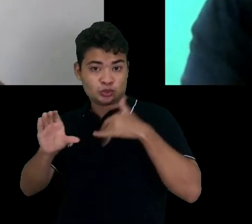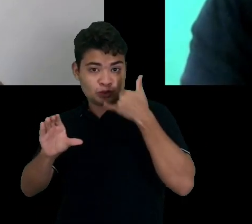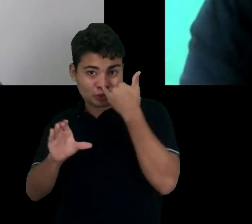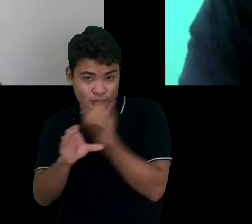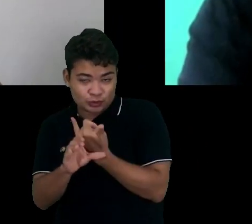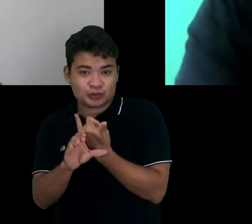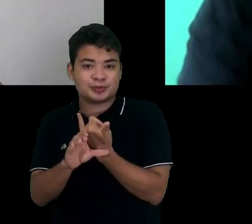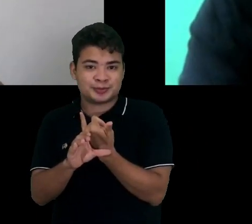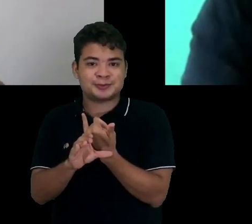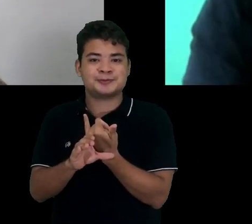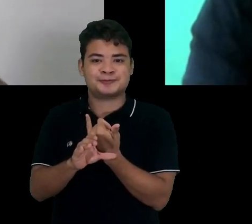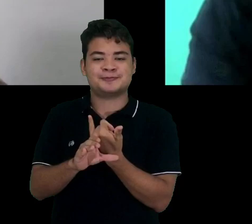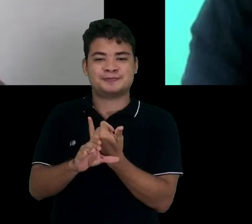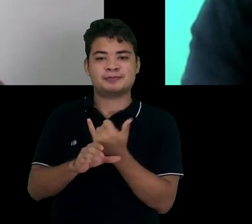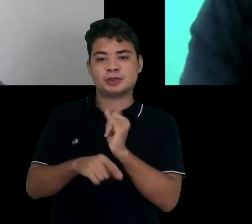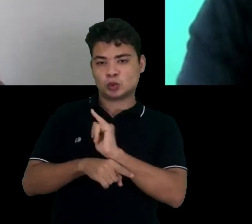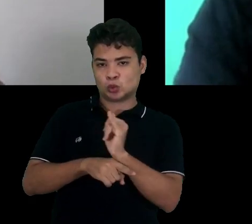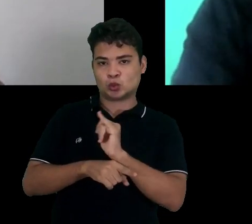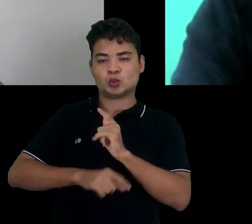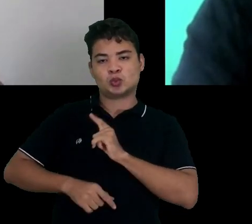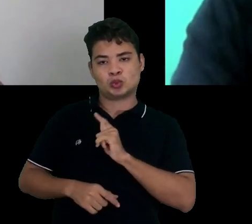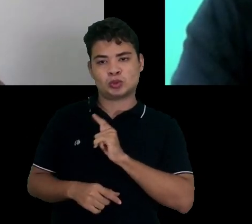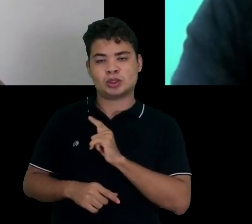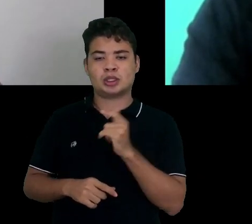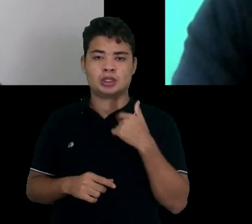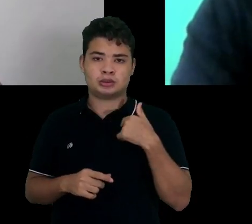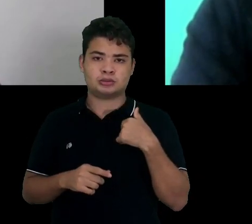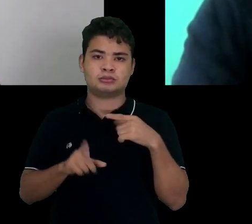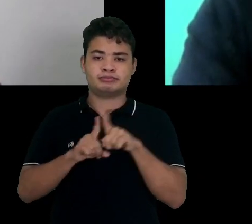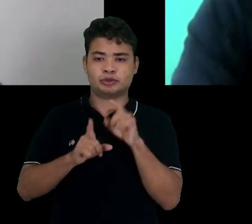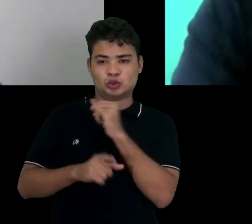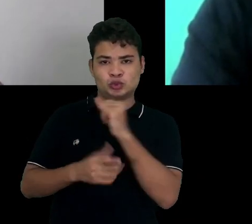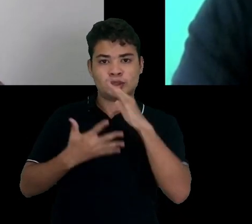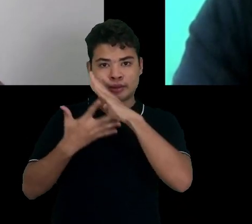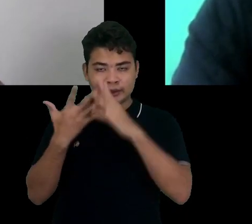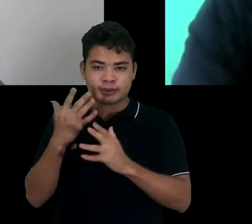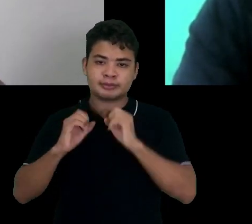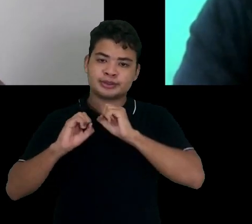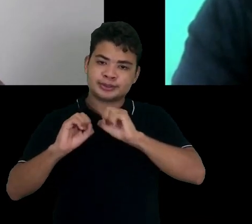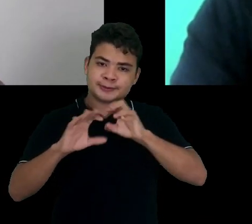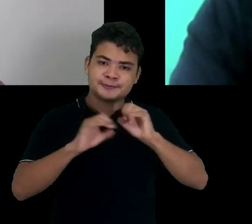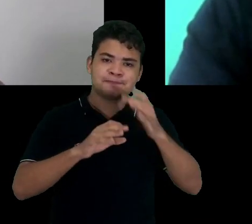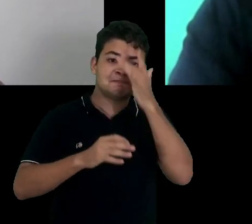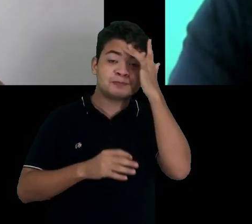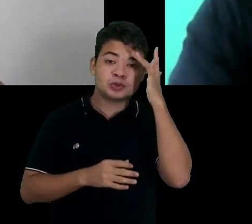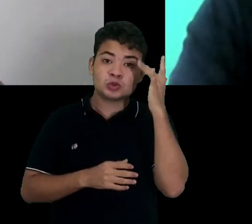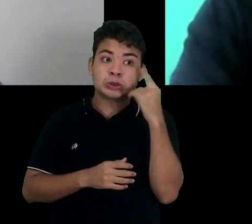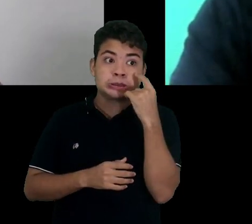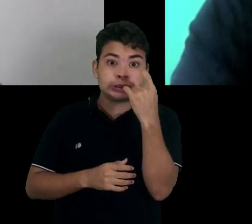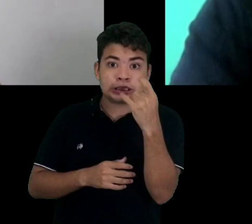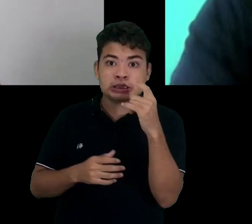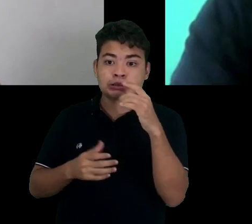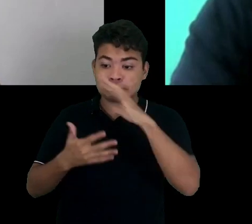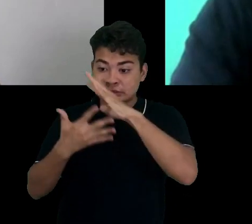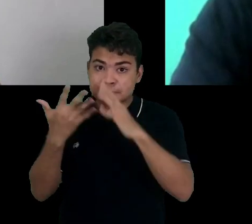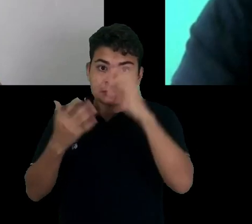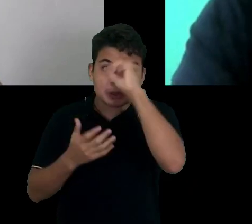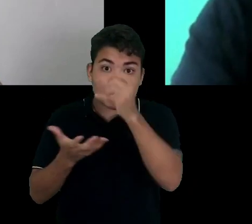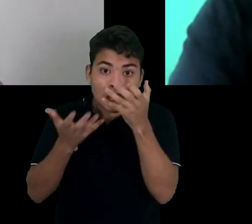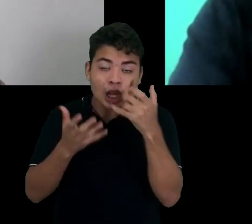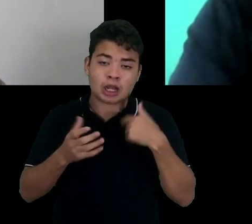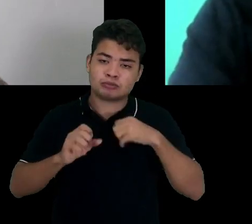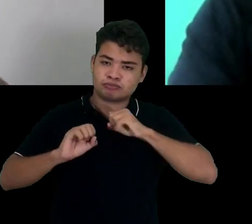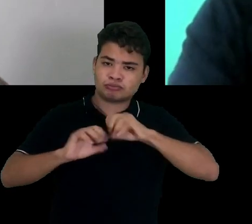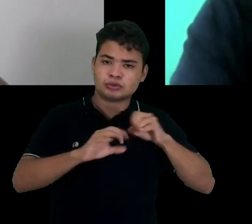canal no YouTube também, sou youtuber, muito instrutor bom. de Libras, ensino Libras também para quem tem interesse